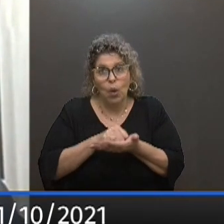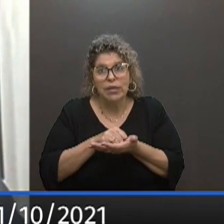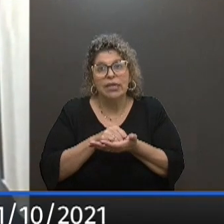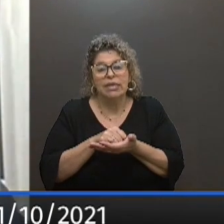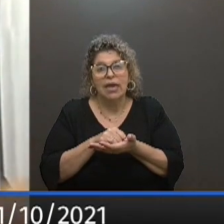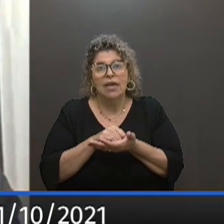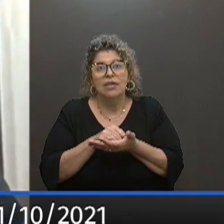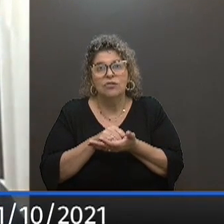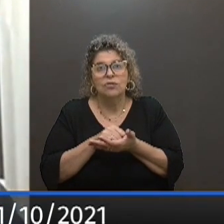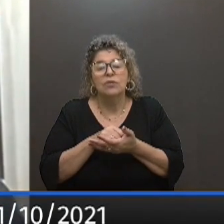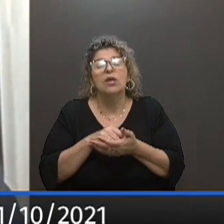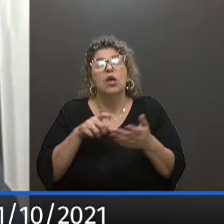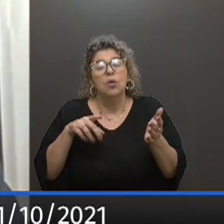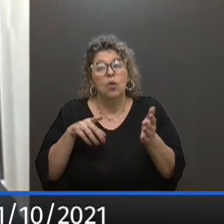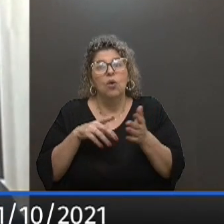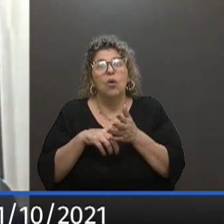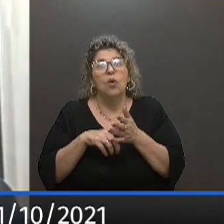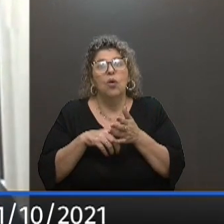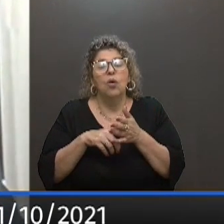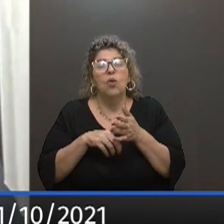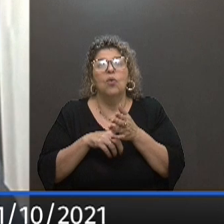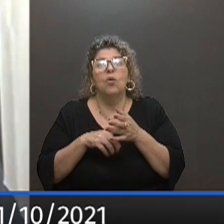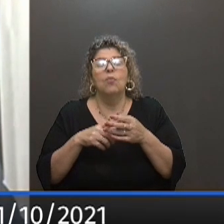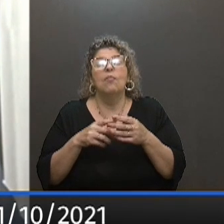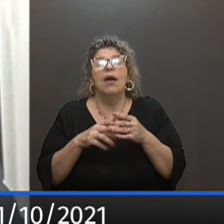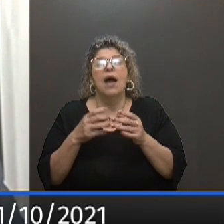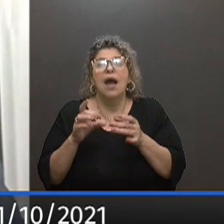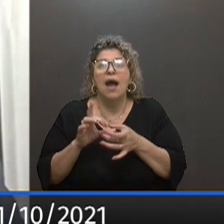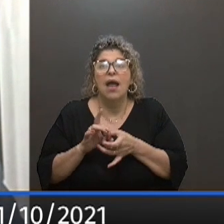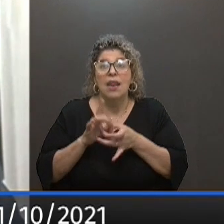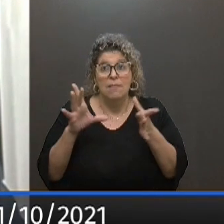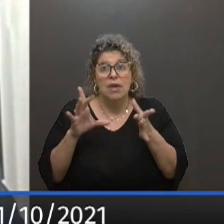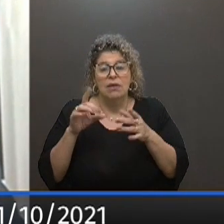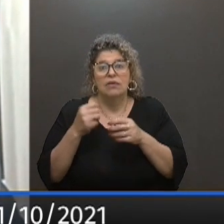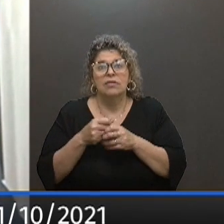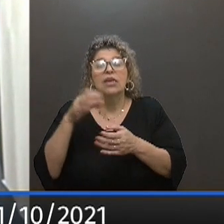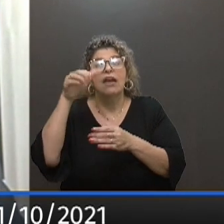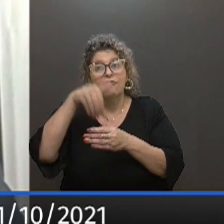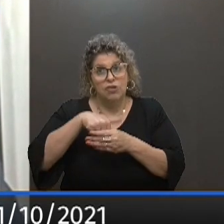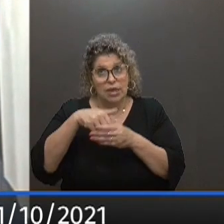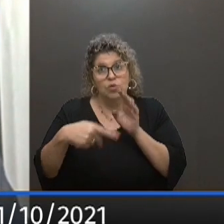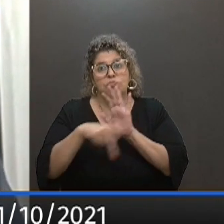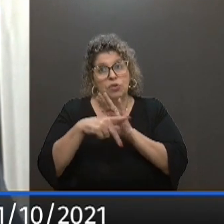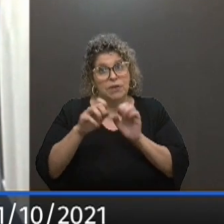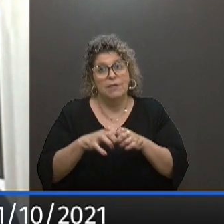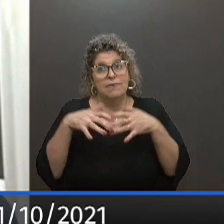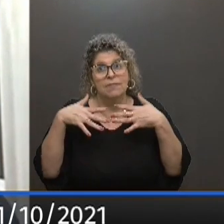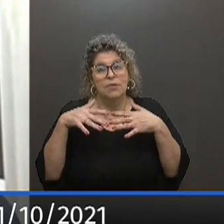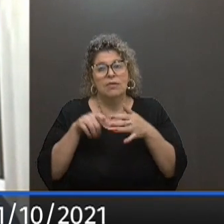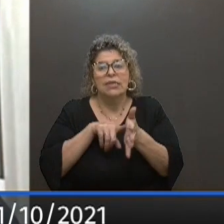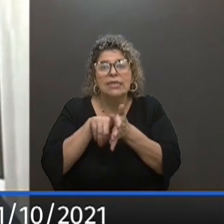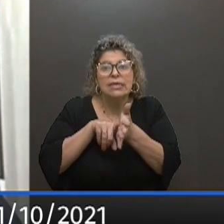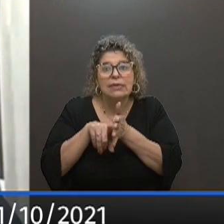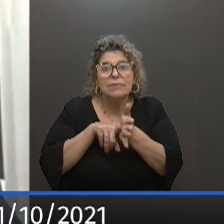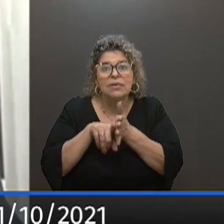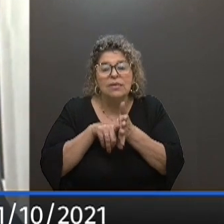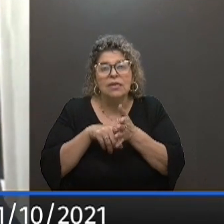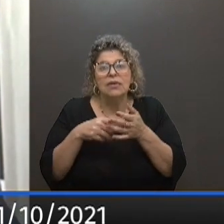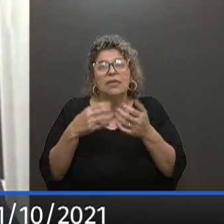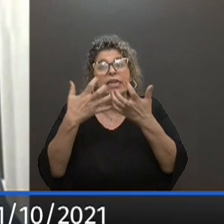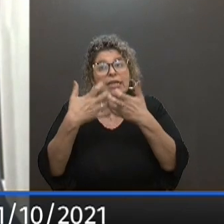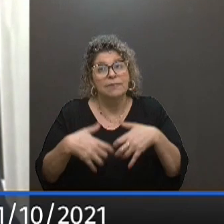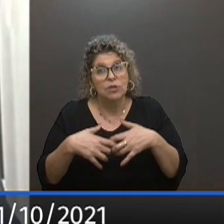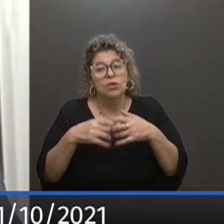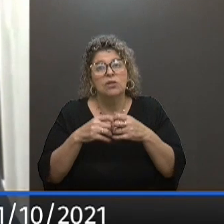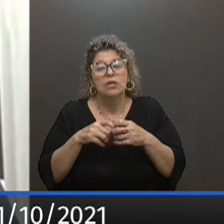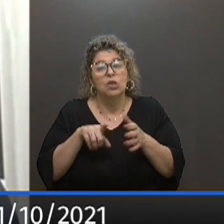por uma autorização de um projeto de lei aí que sempre voltado aí na Assembleia esses examinadores em função